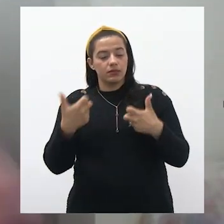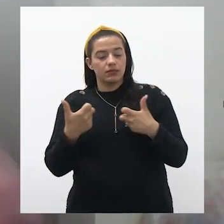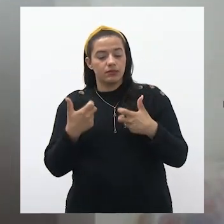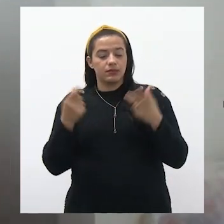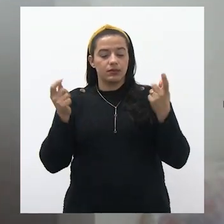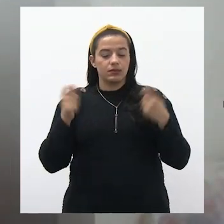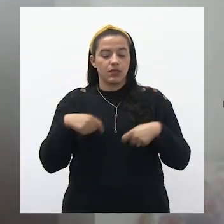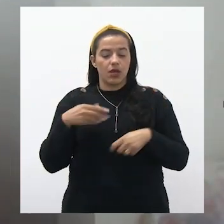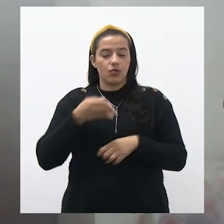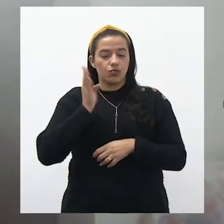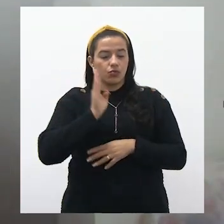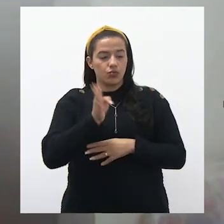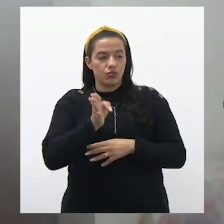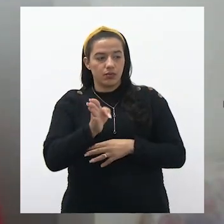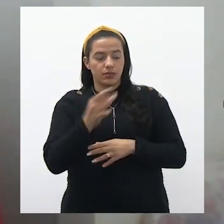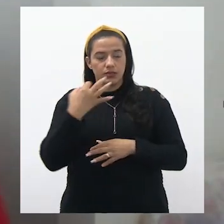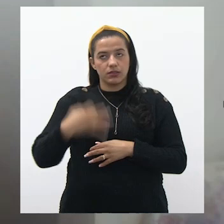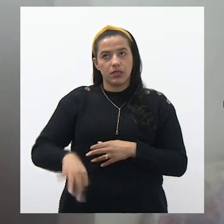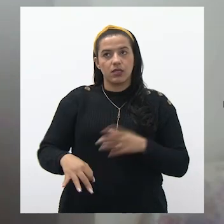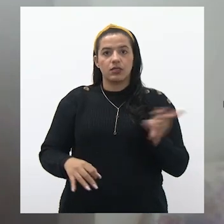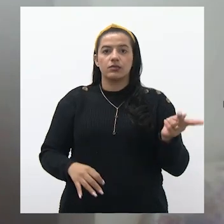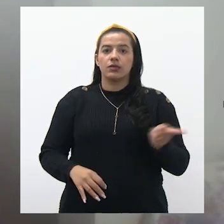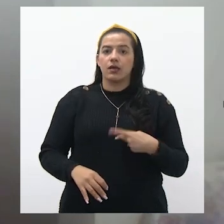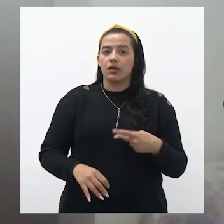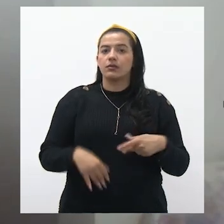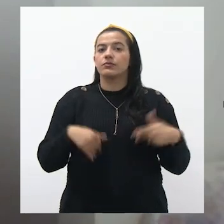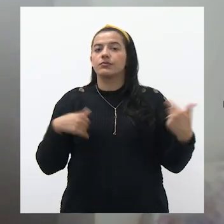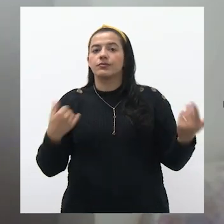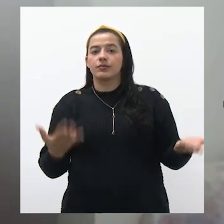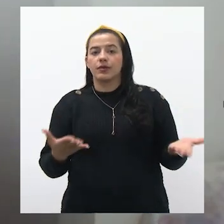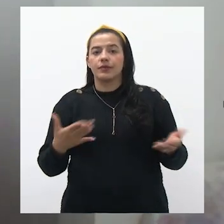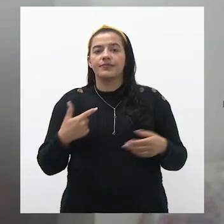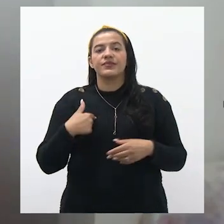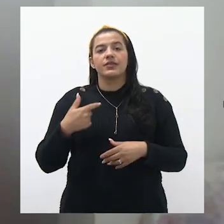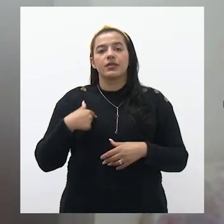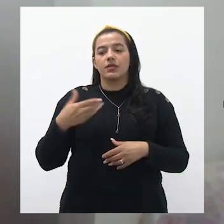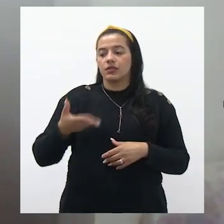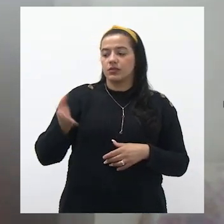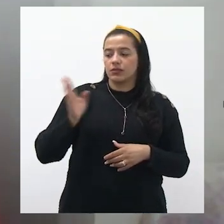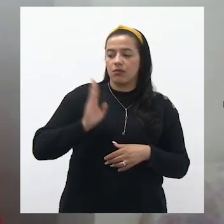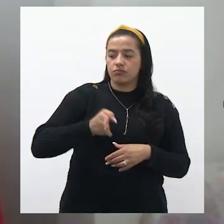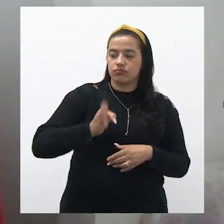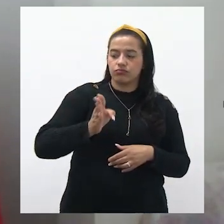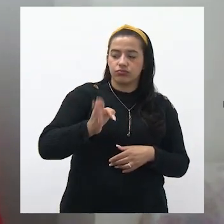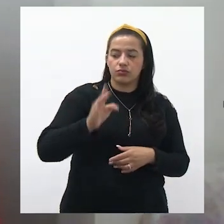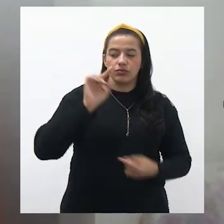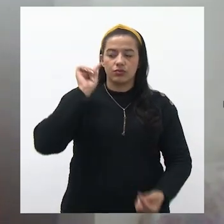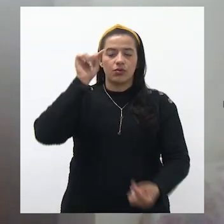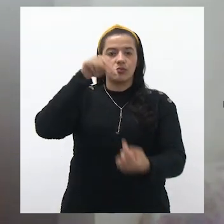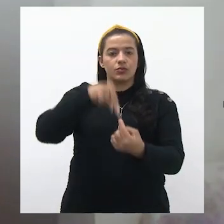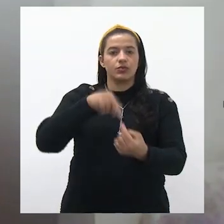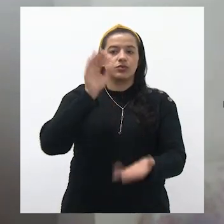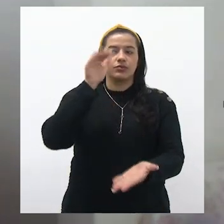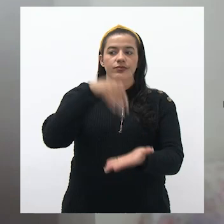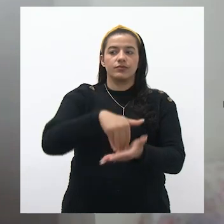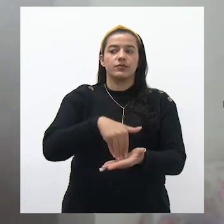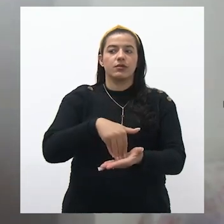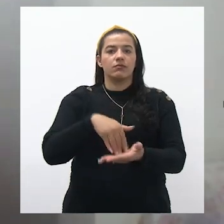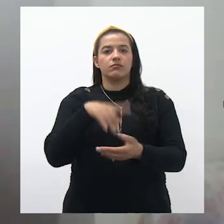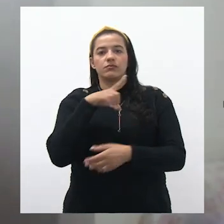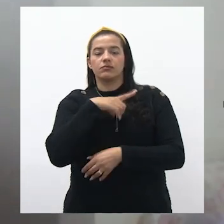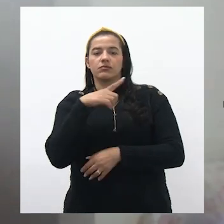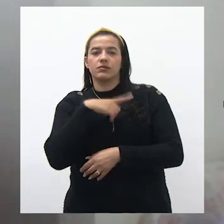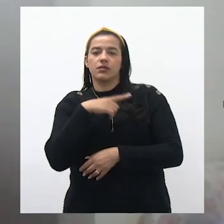estamos no caminho certo e se esse caminho que a gente está trilhando vai nos levar ao nosso objetivo final, que foi